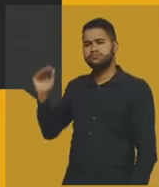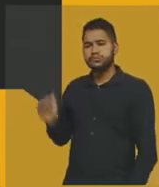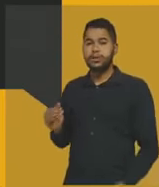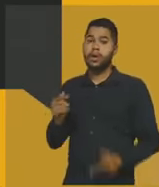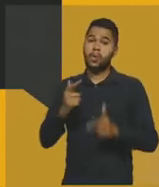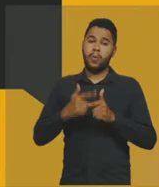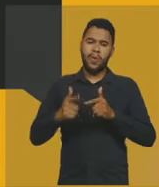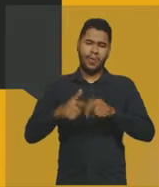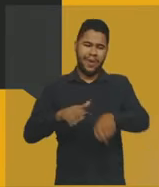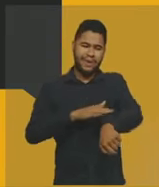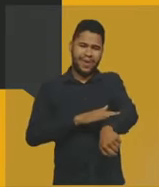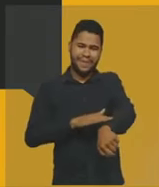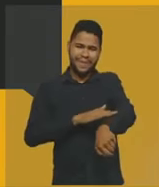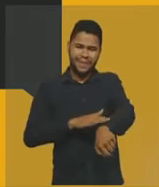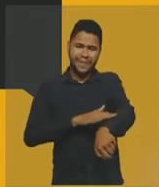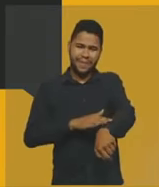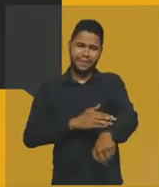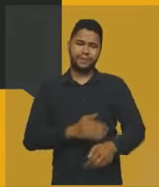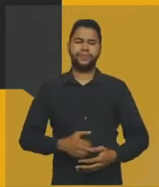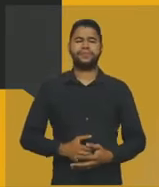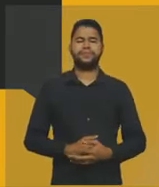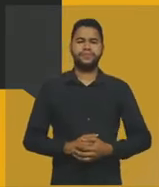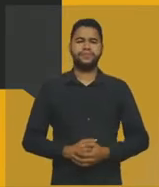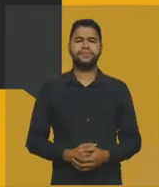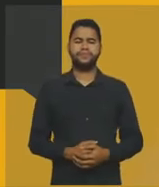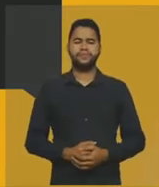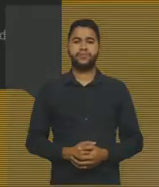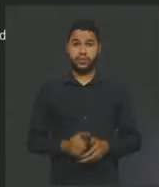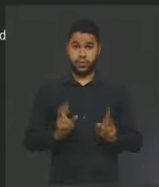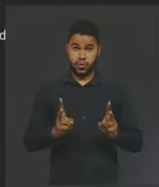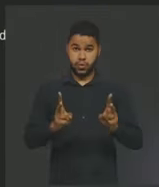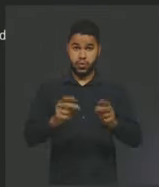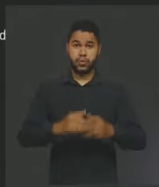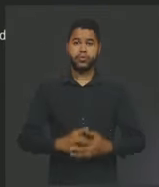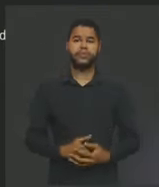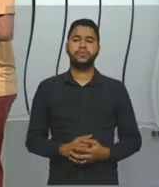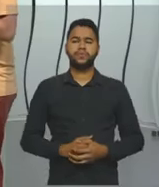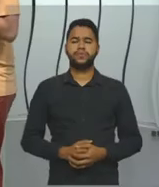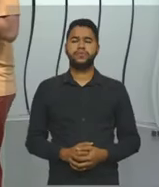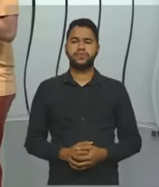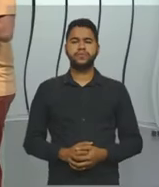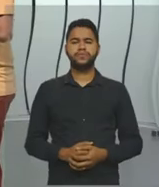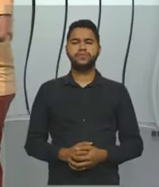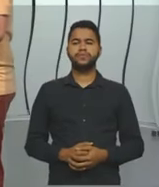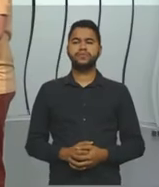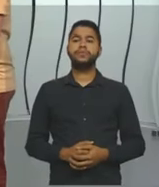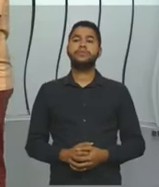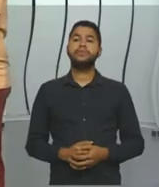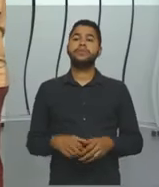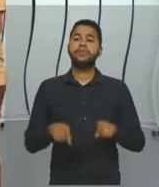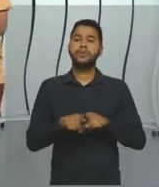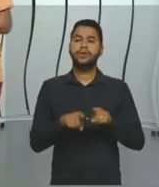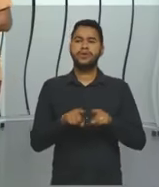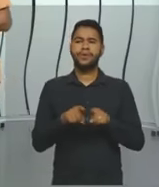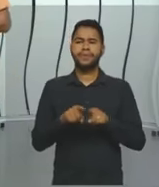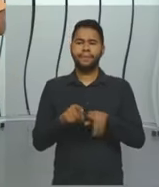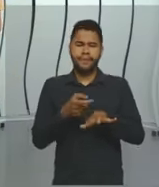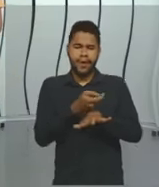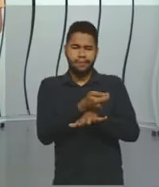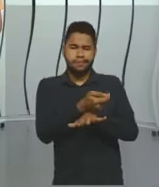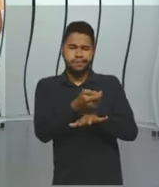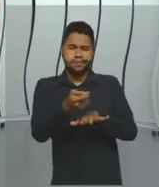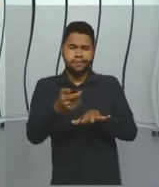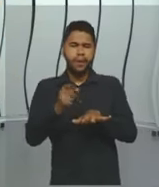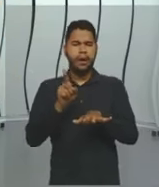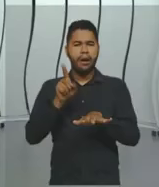pele aí, skin problems. Vamos dar continuidade. Teve essa fake news aí no estado de